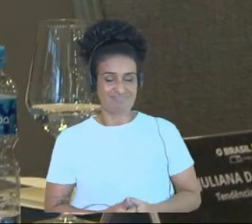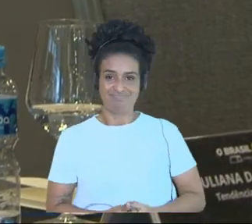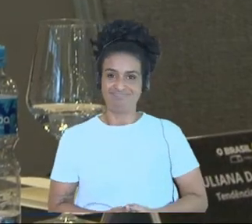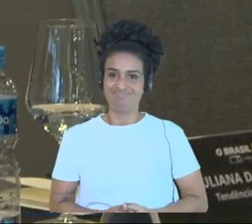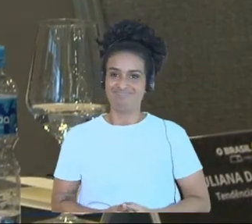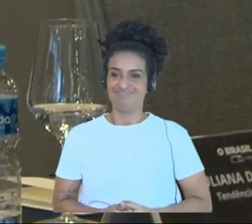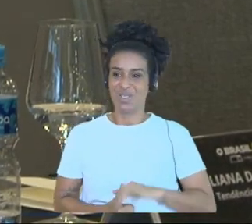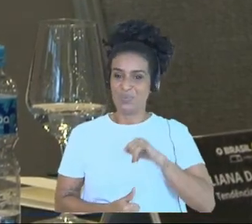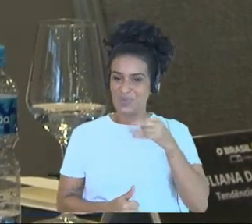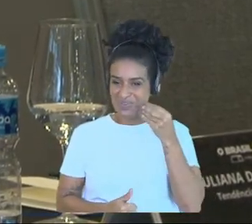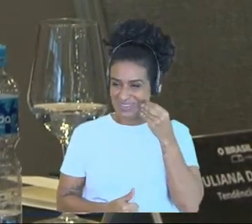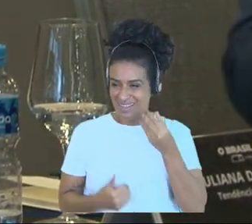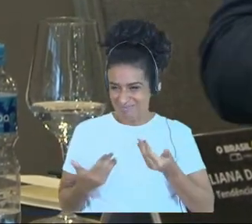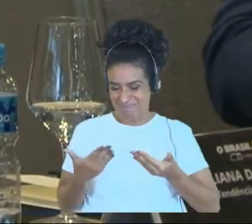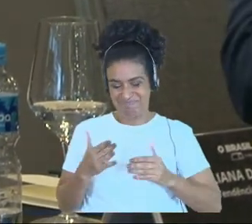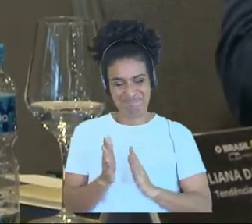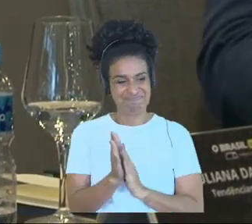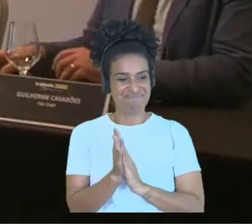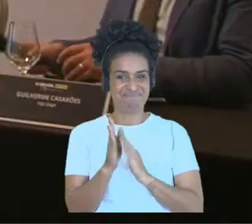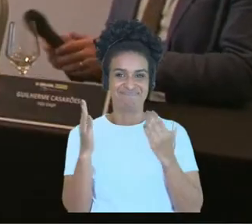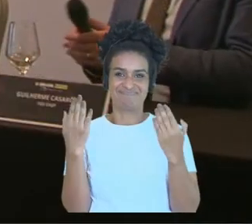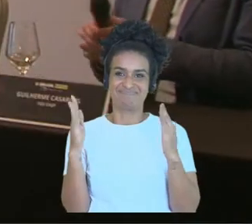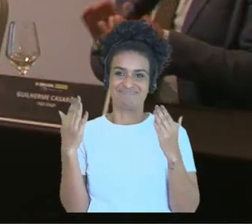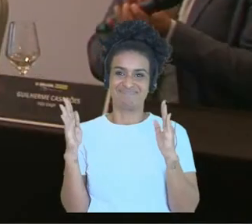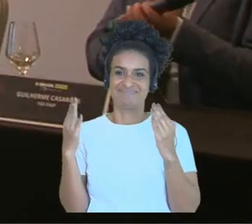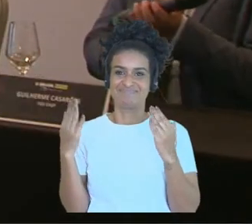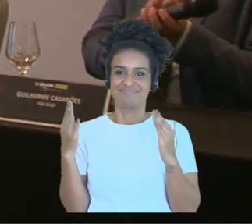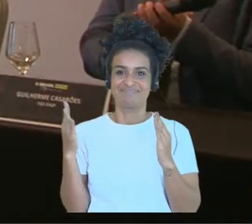que vocês tenham aproveitado.